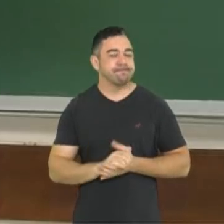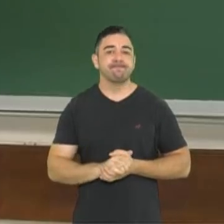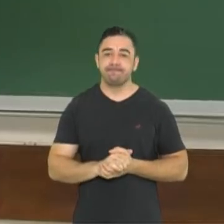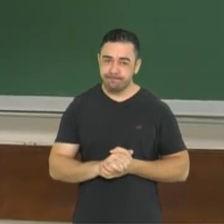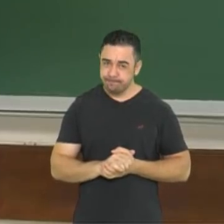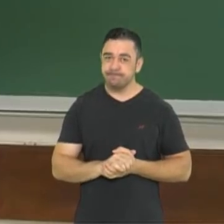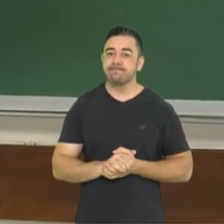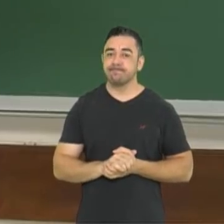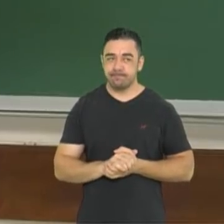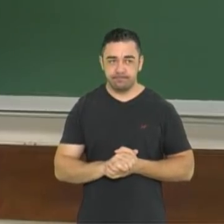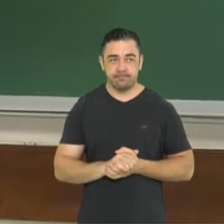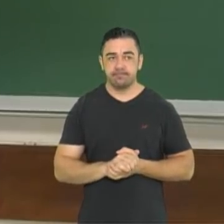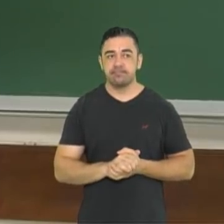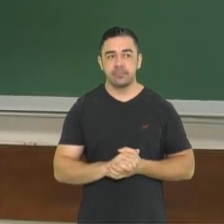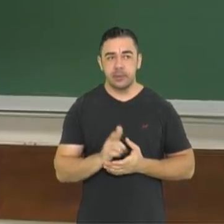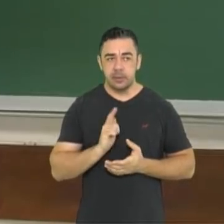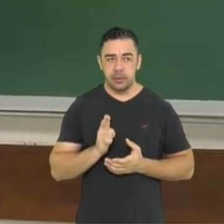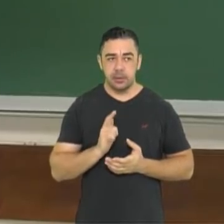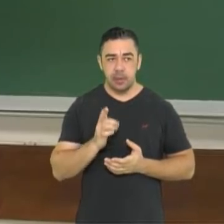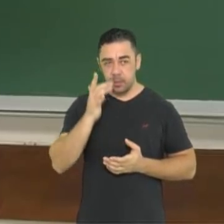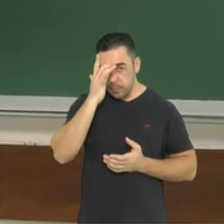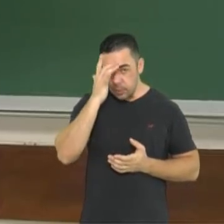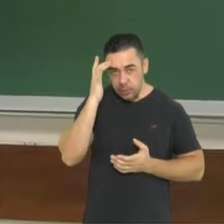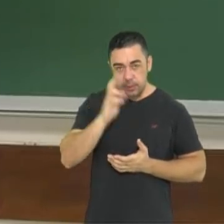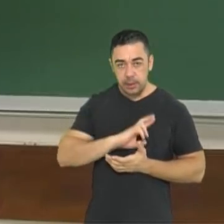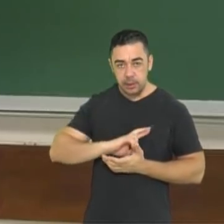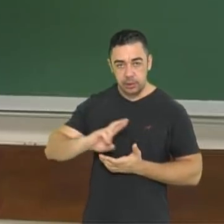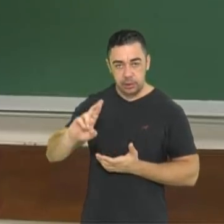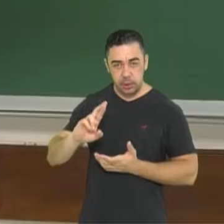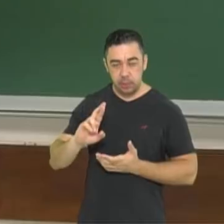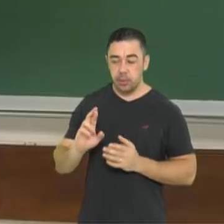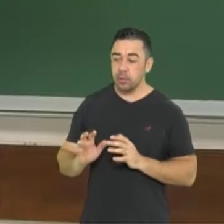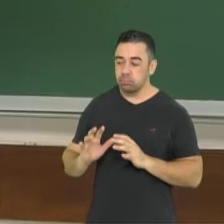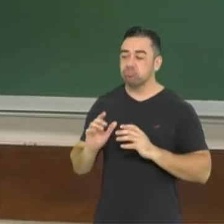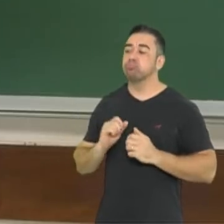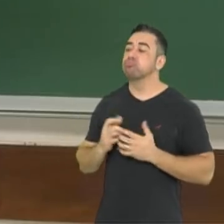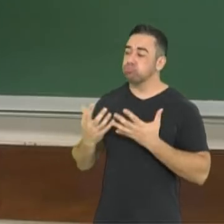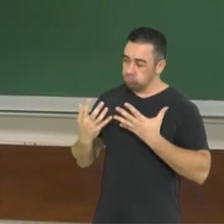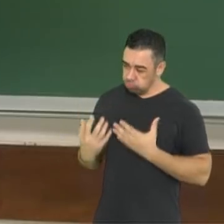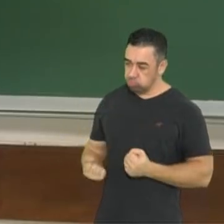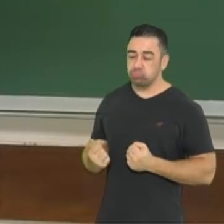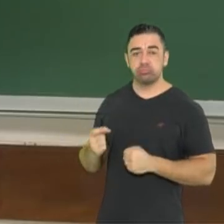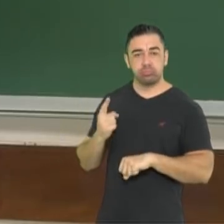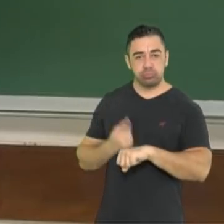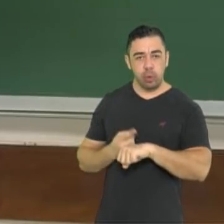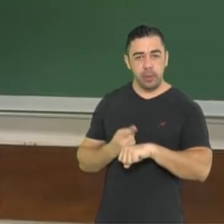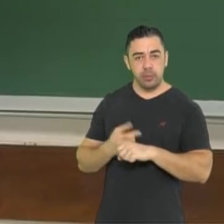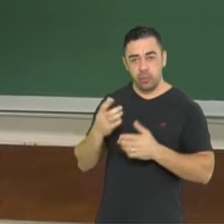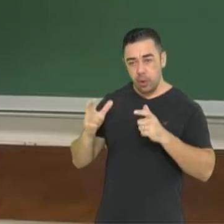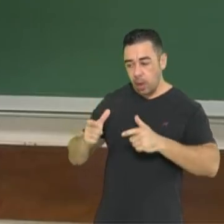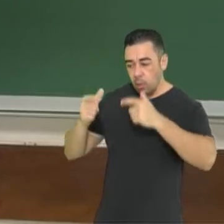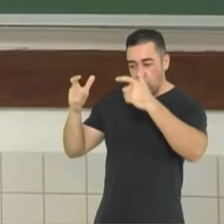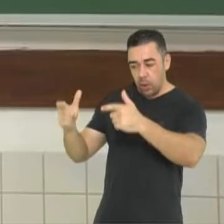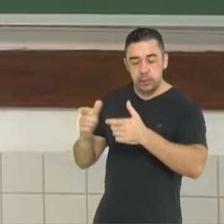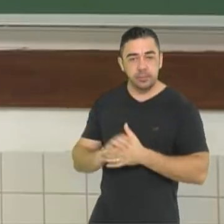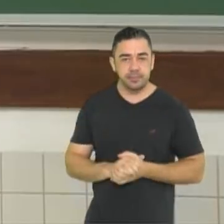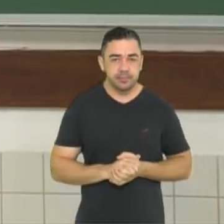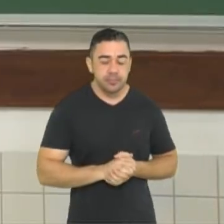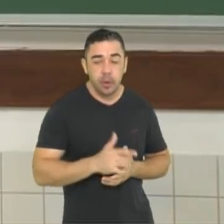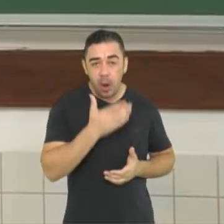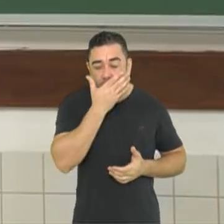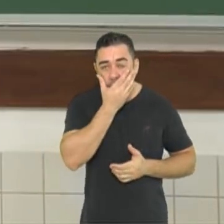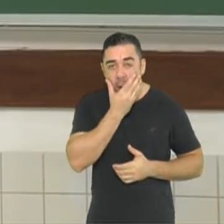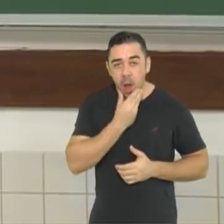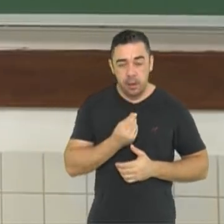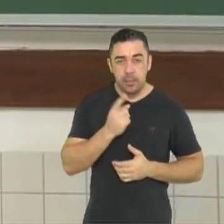Exatamente. Aí nós temos toda uma parte religiosa que está legitimando esse momento. A coroação de Carlos Magno